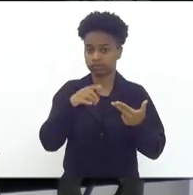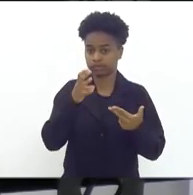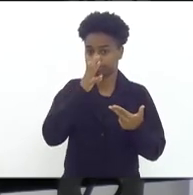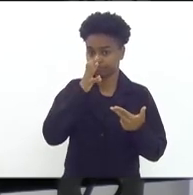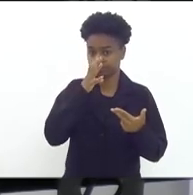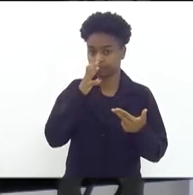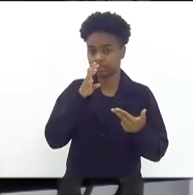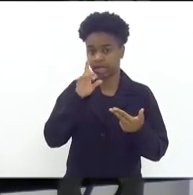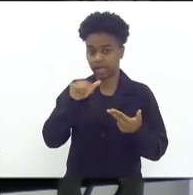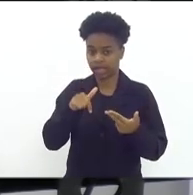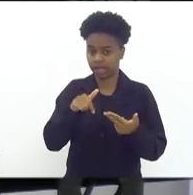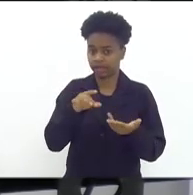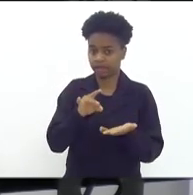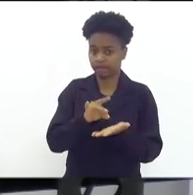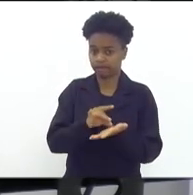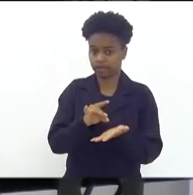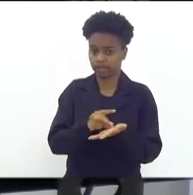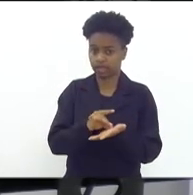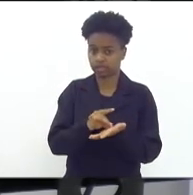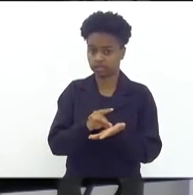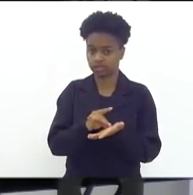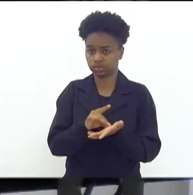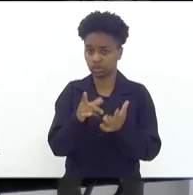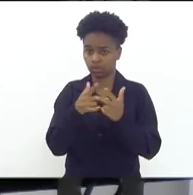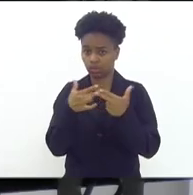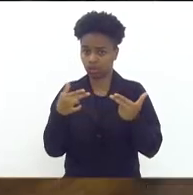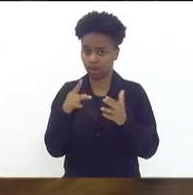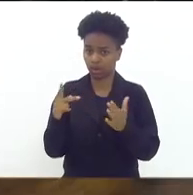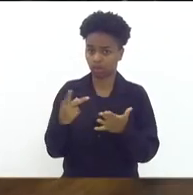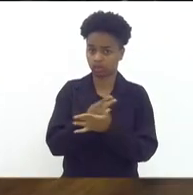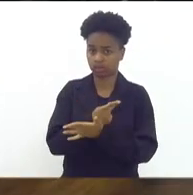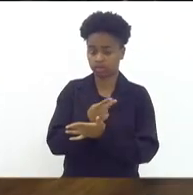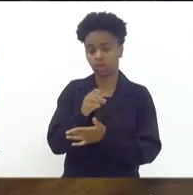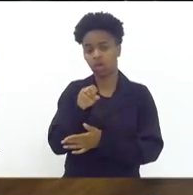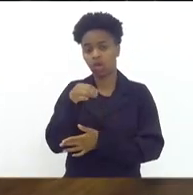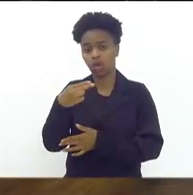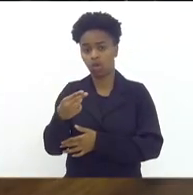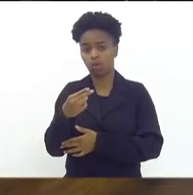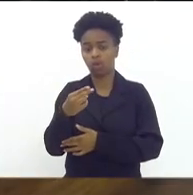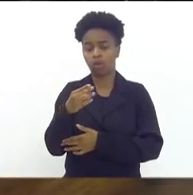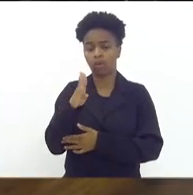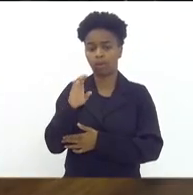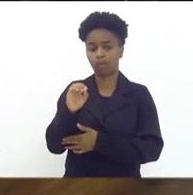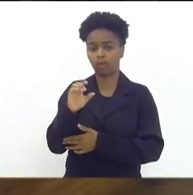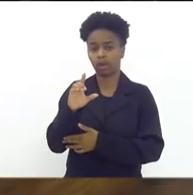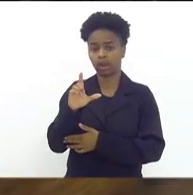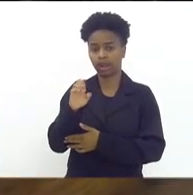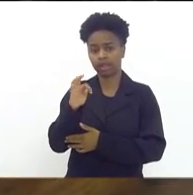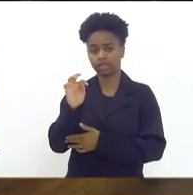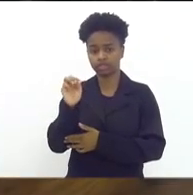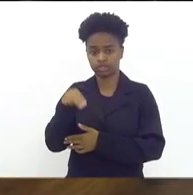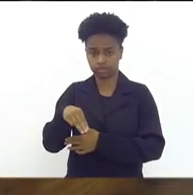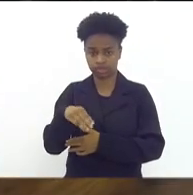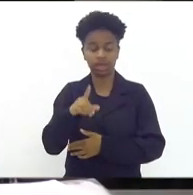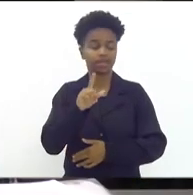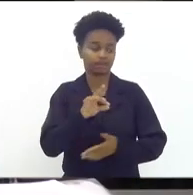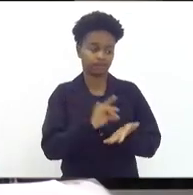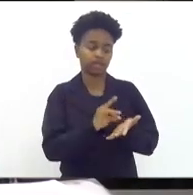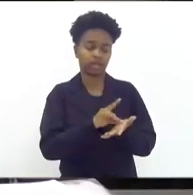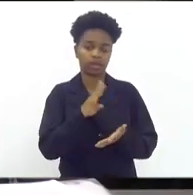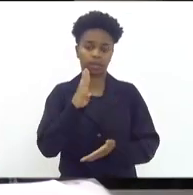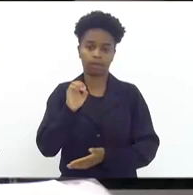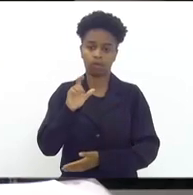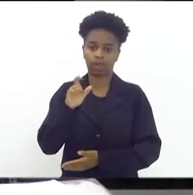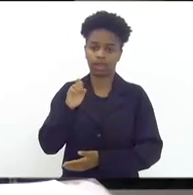é o fato ocorrência de fato relevante na operação ou boletim de deficiência técnica na verdade boletim de deficiência técnica